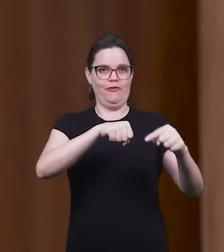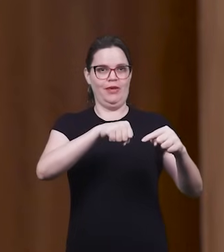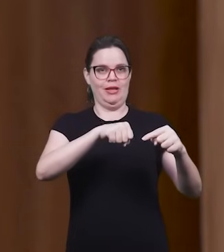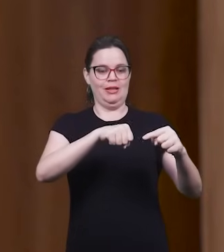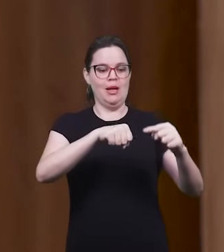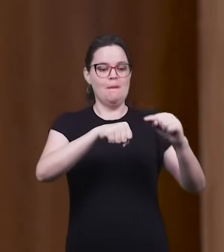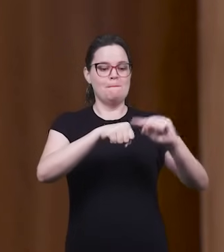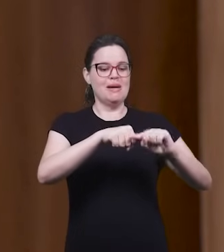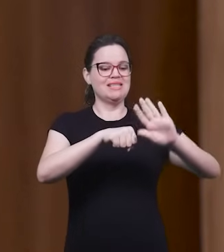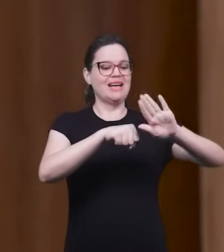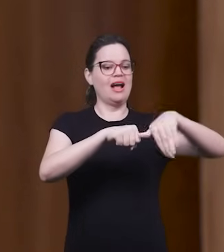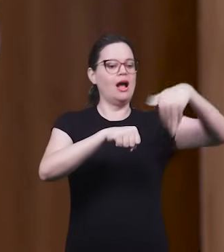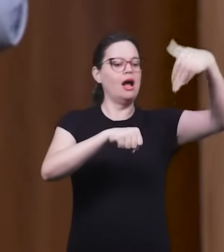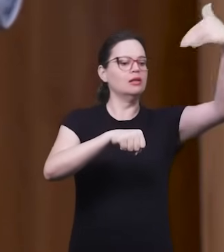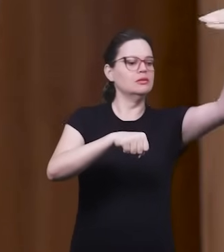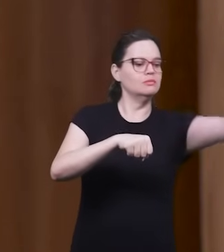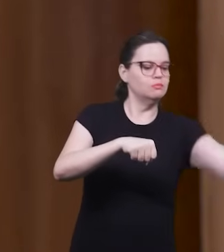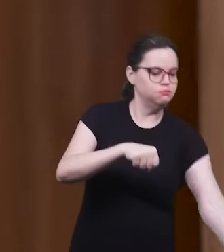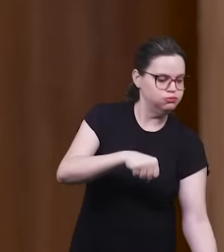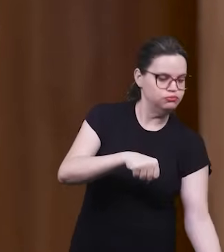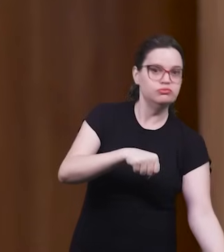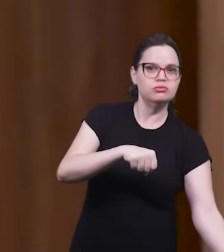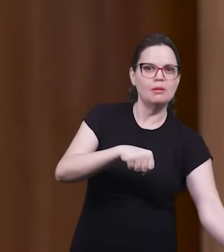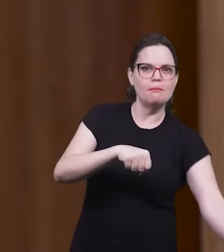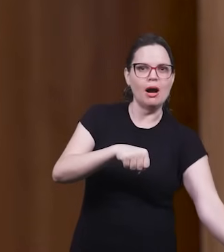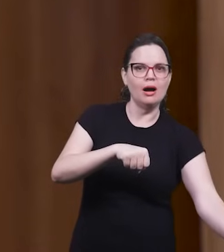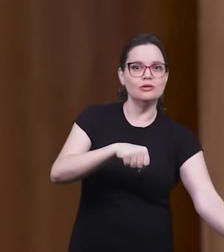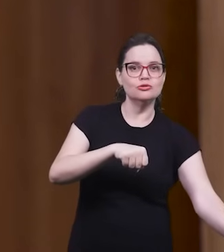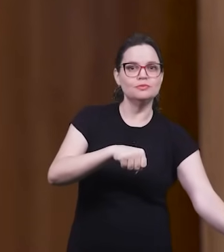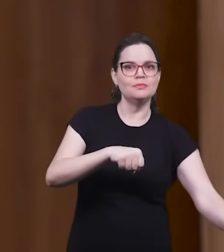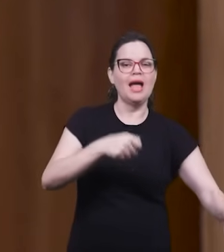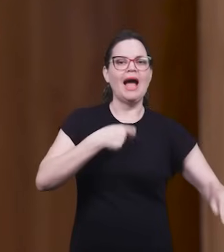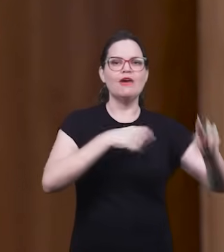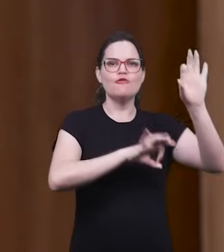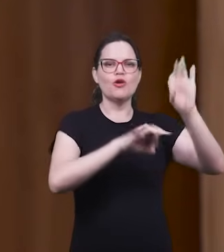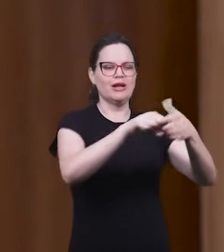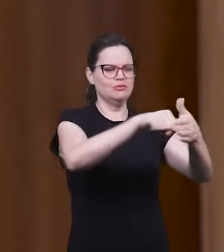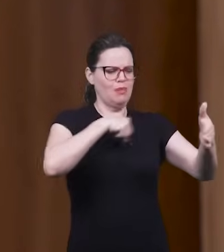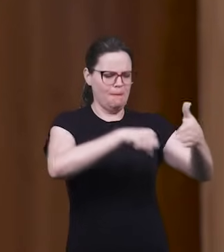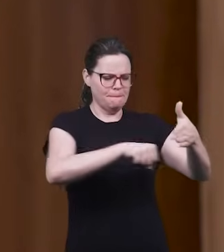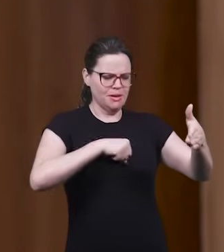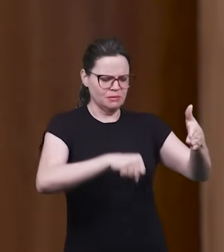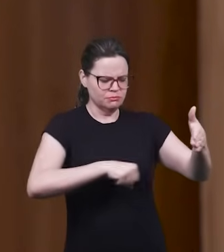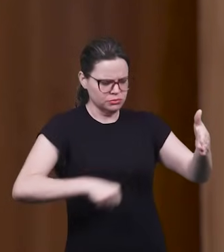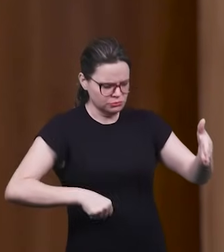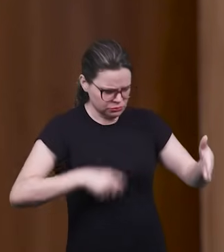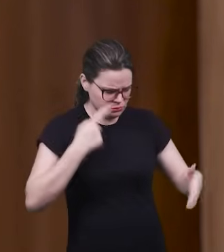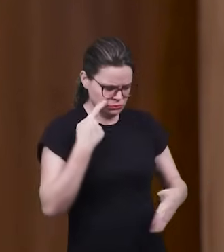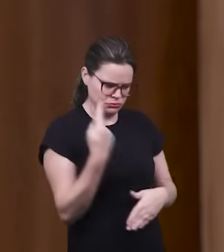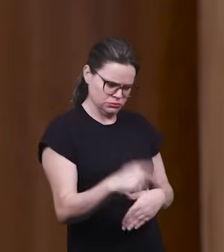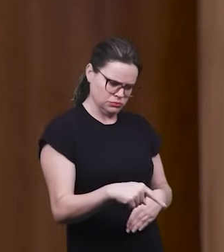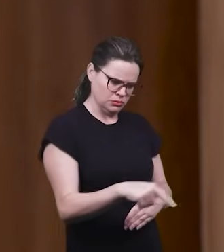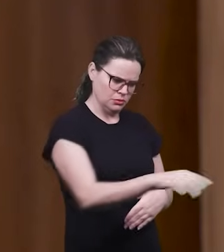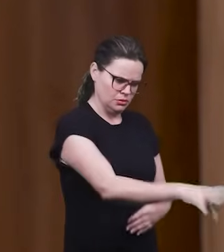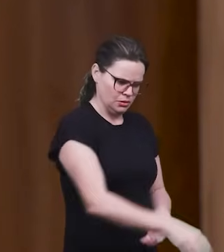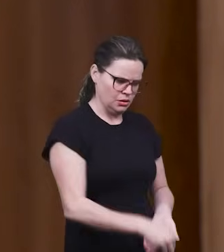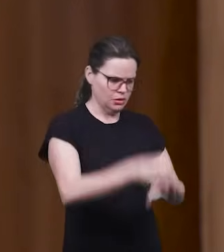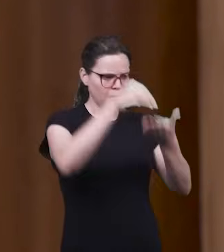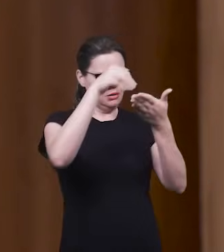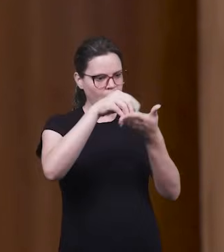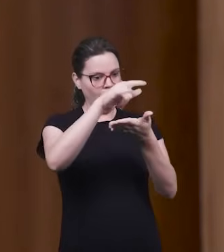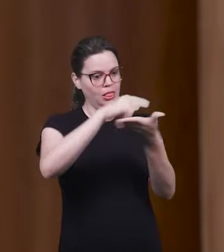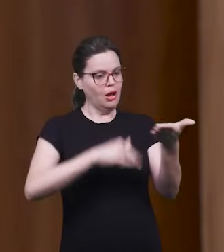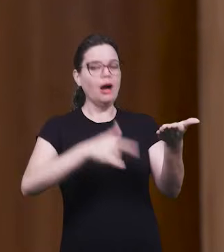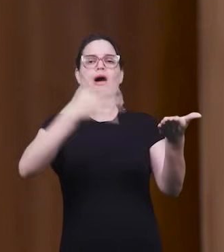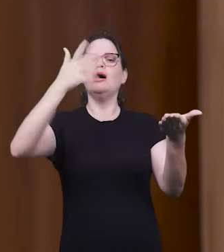lado de trás. Quando eles foram arrumar um negócio atrás das gavetas, encontraram aquele documento. Aí o camarada gritou: